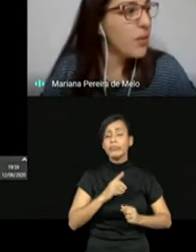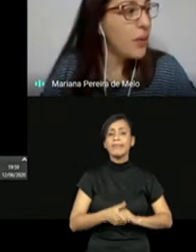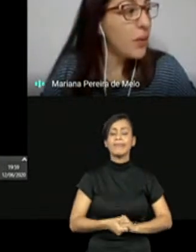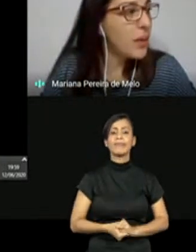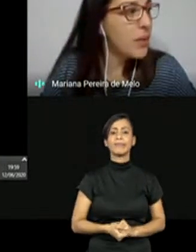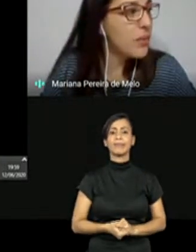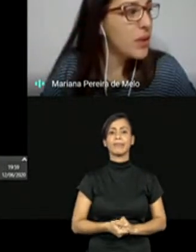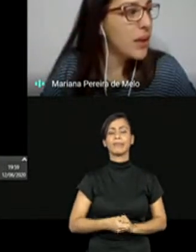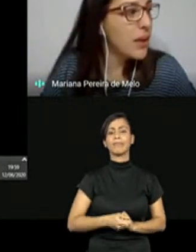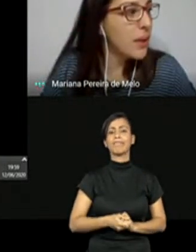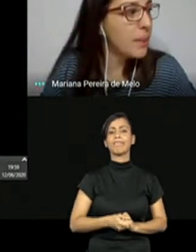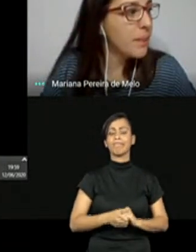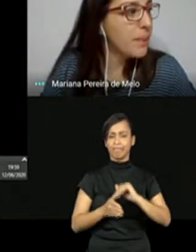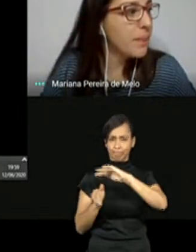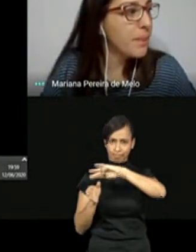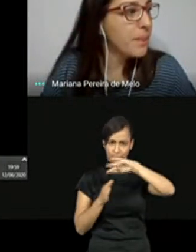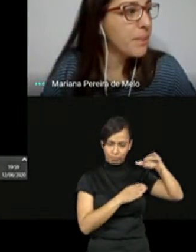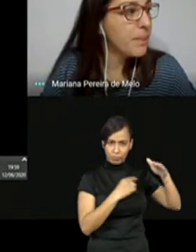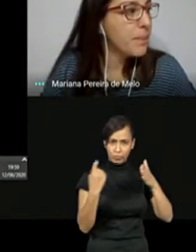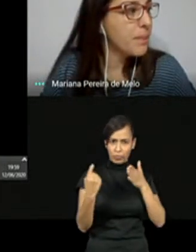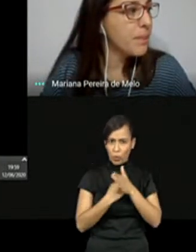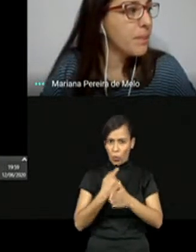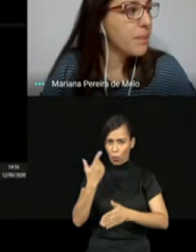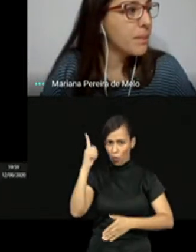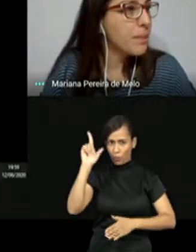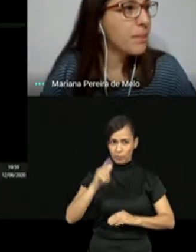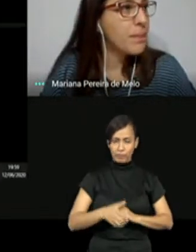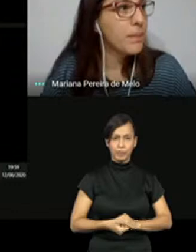Deixa eu ver outra perguntinha aqui.